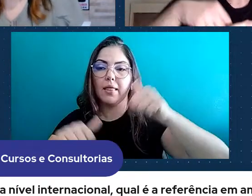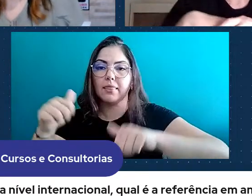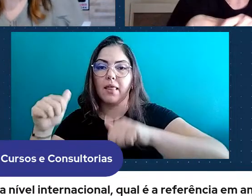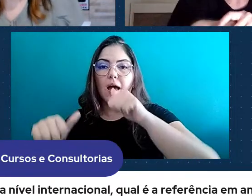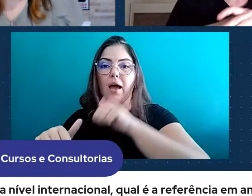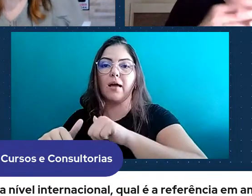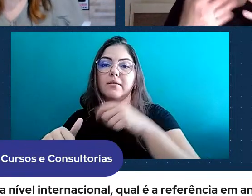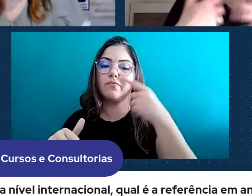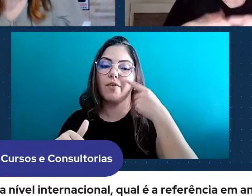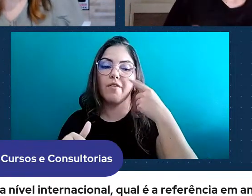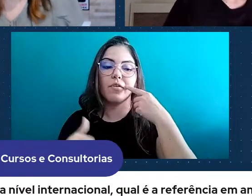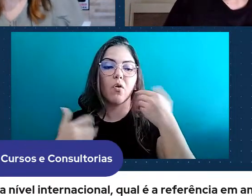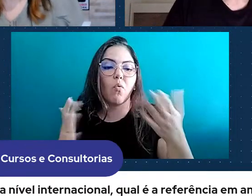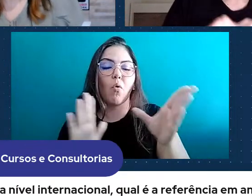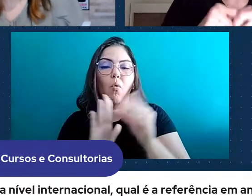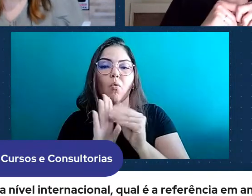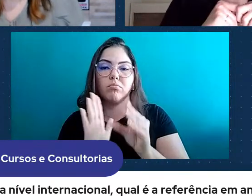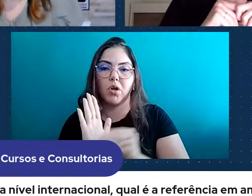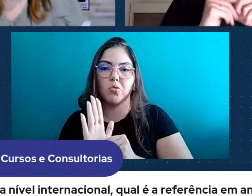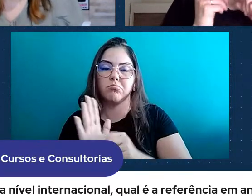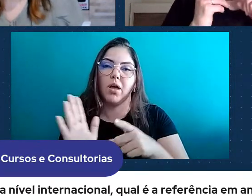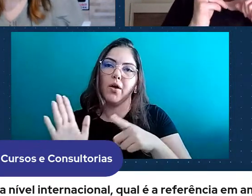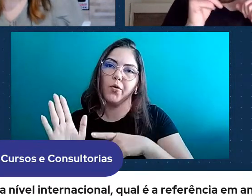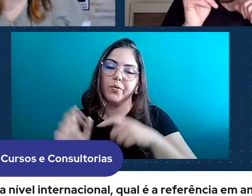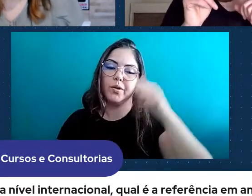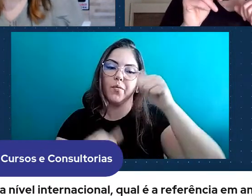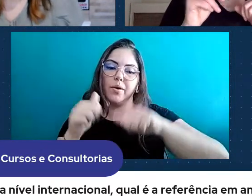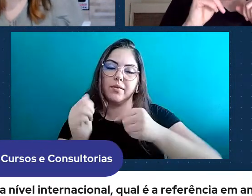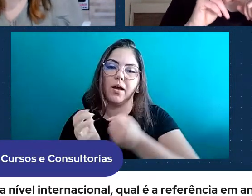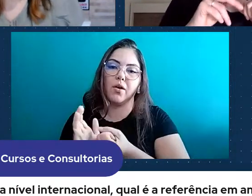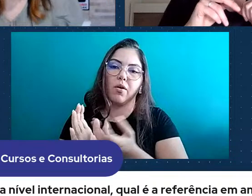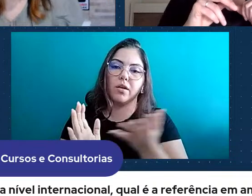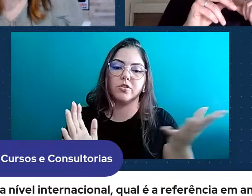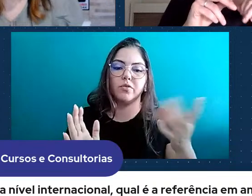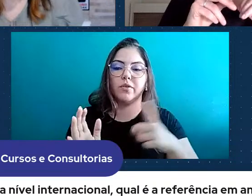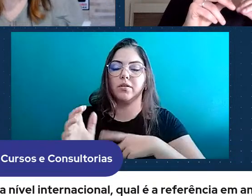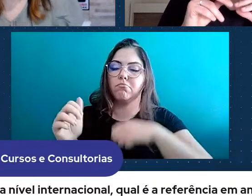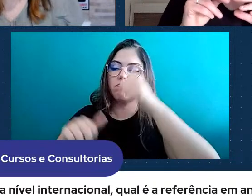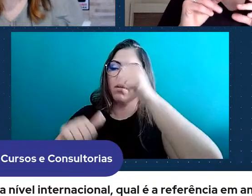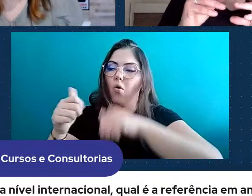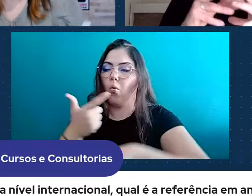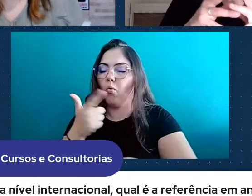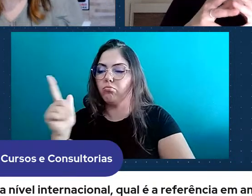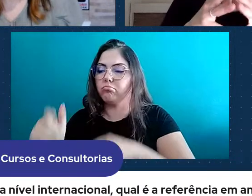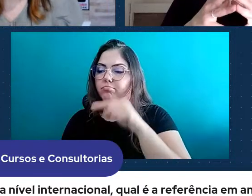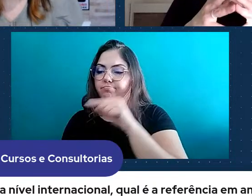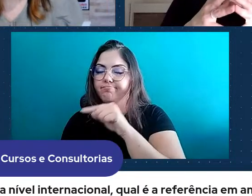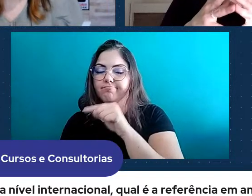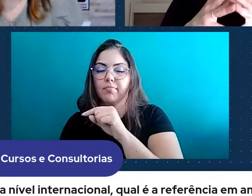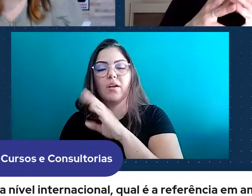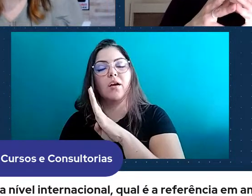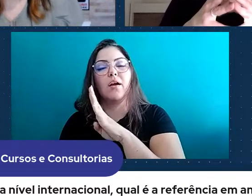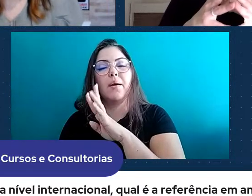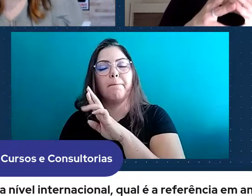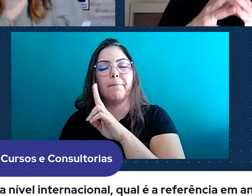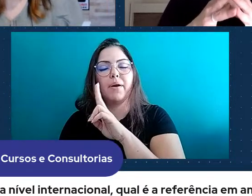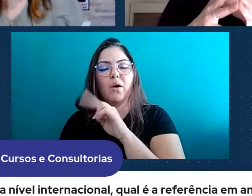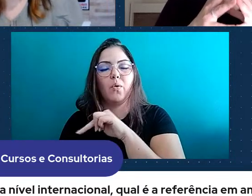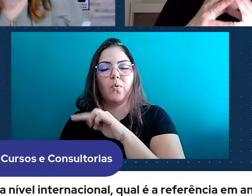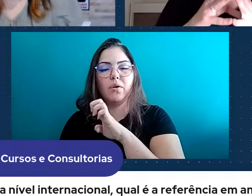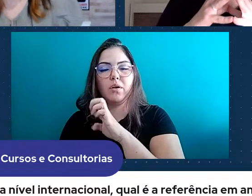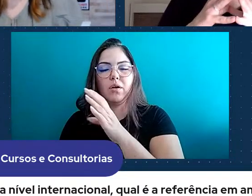daquele conteúdo. Por que que eu utilizo a análise temática da Brown e Clark? Ela tem